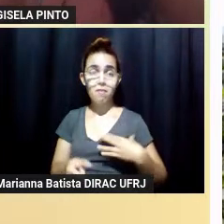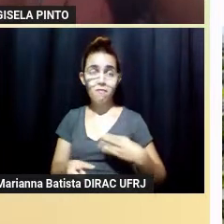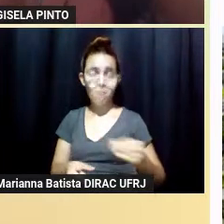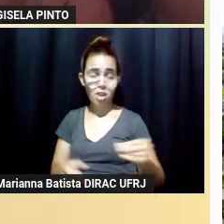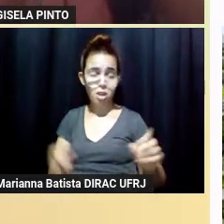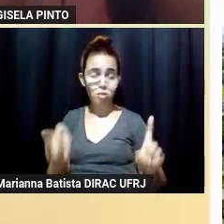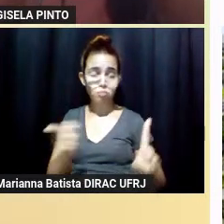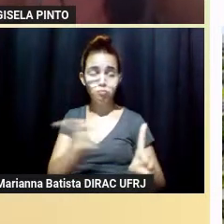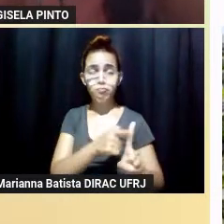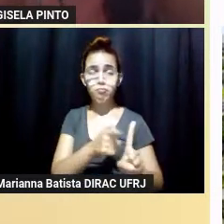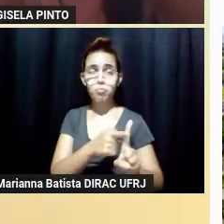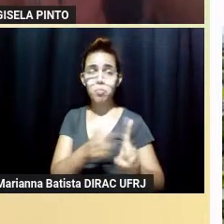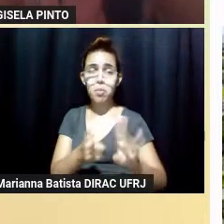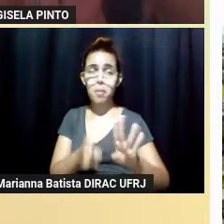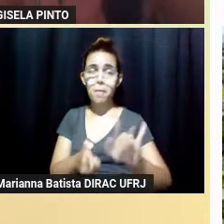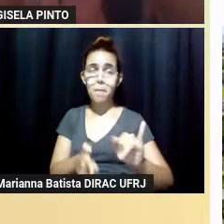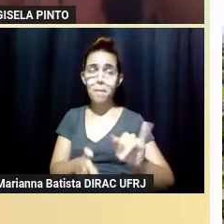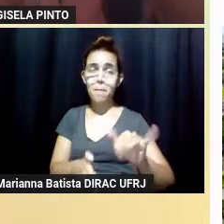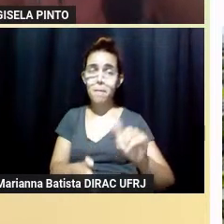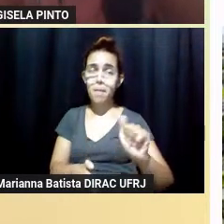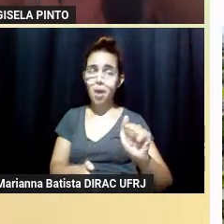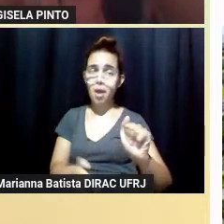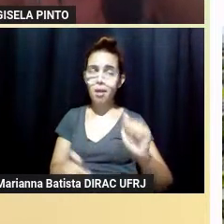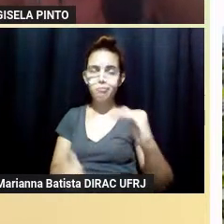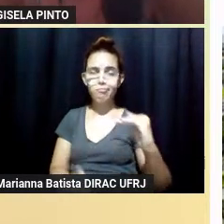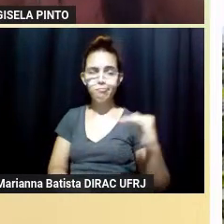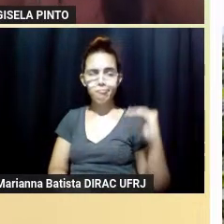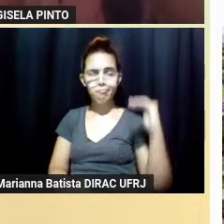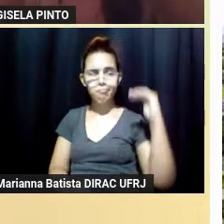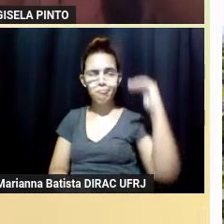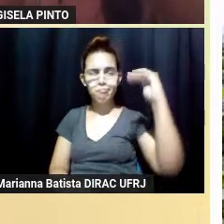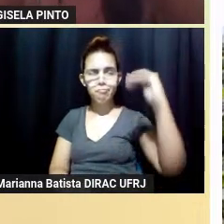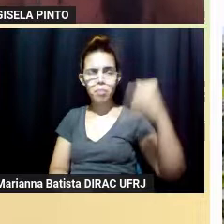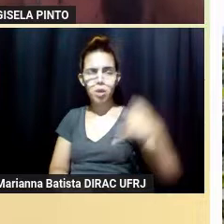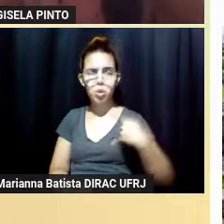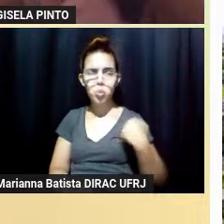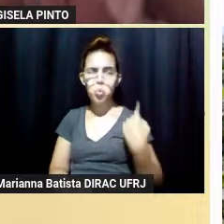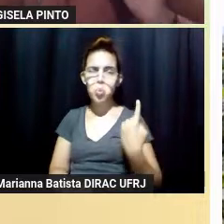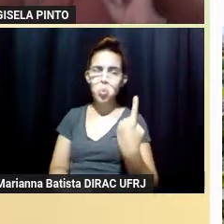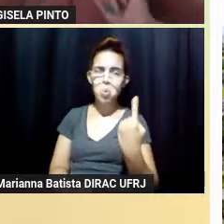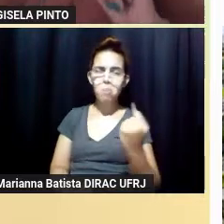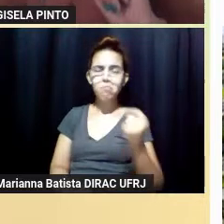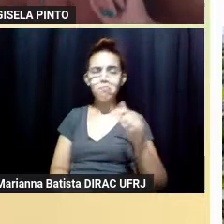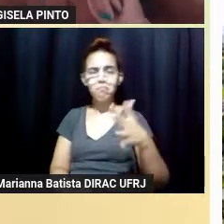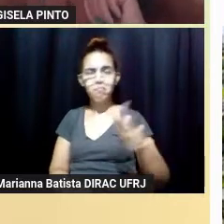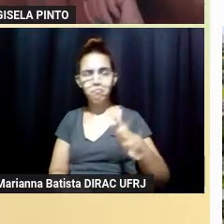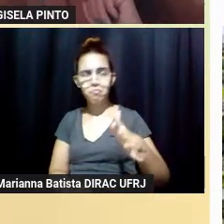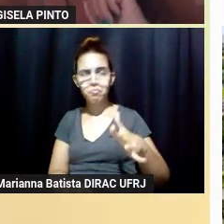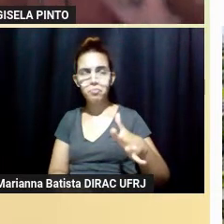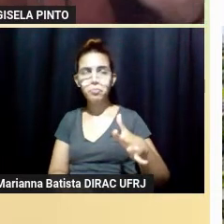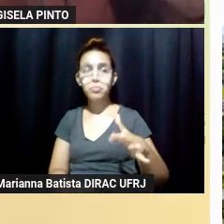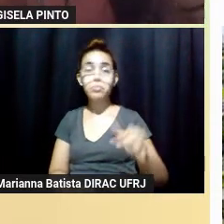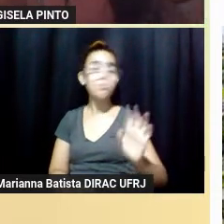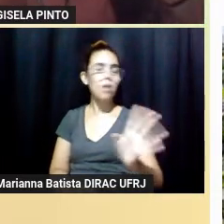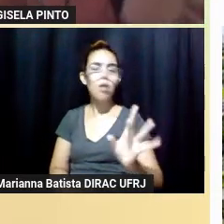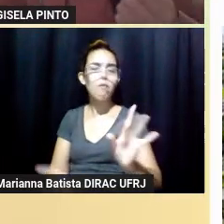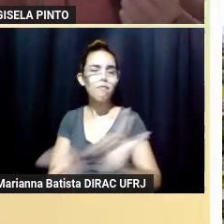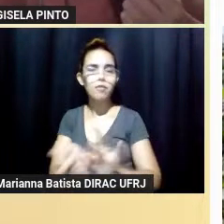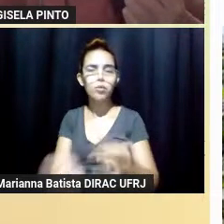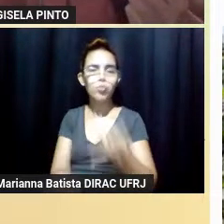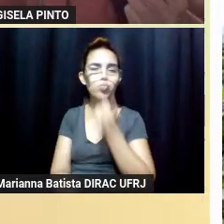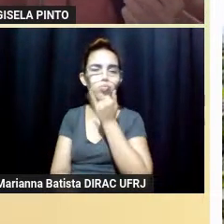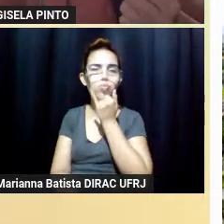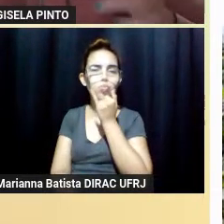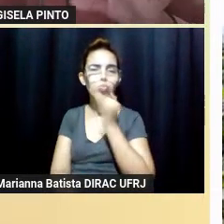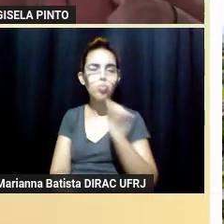e pouquinho, e a Tatá, ela estava... Não, na verdade, a Bia estava mais velha. Quando eu entrei para o mestrado,